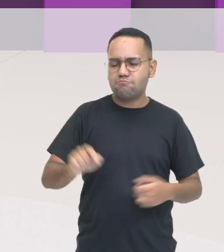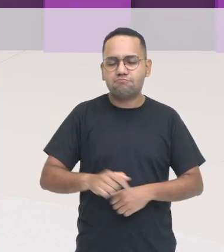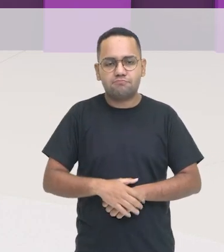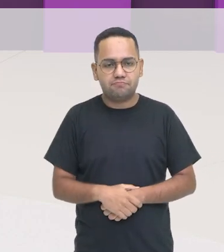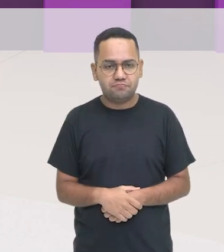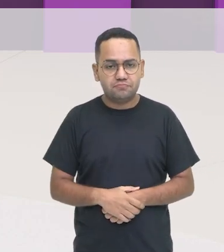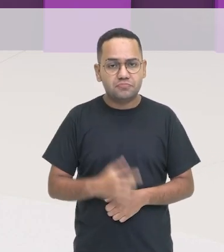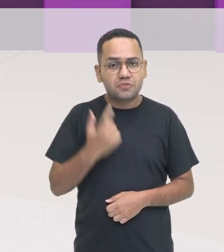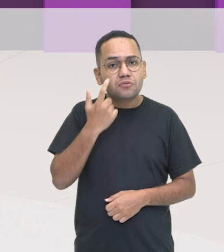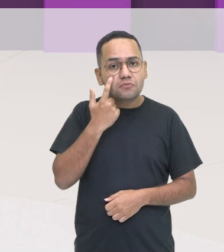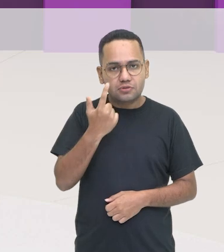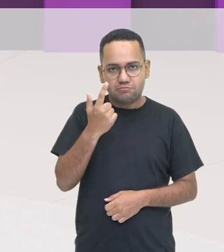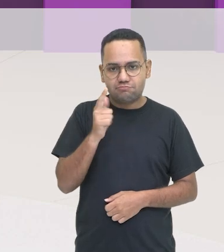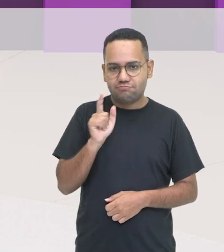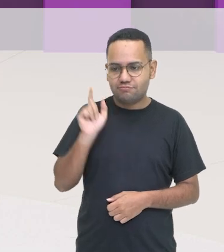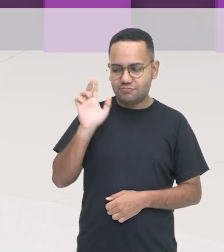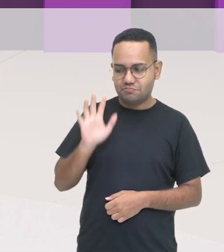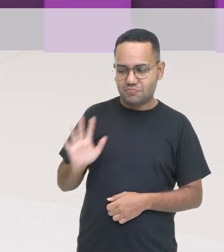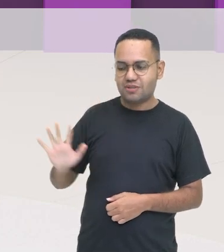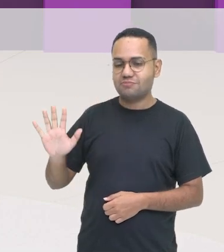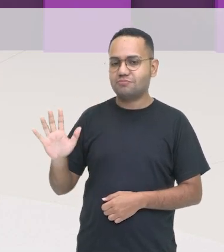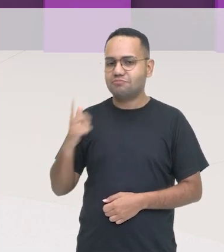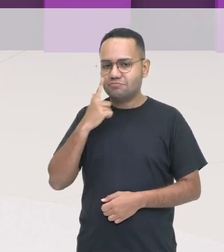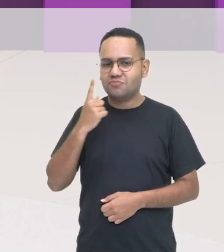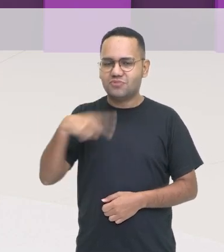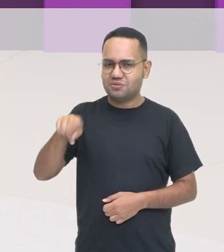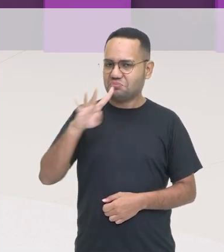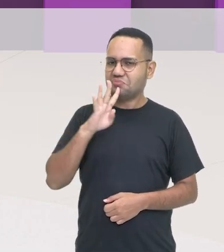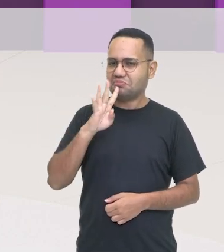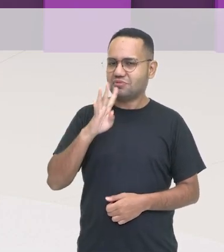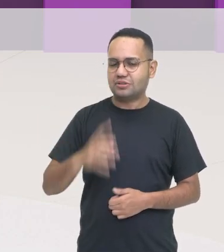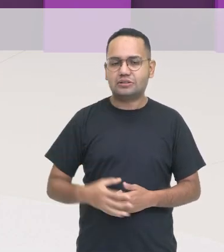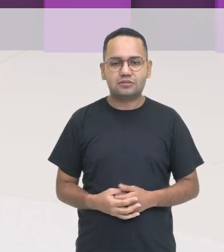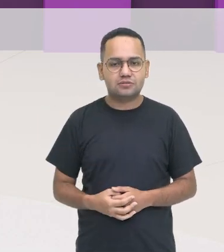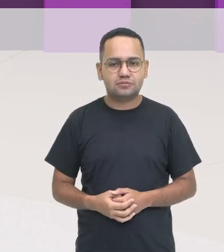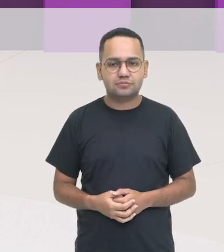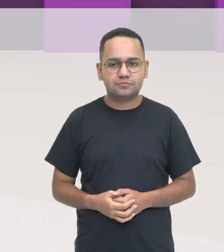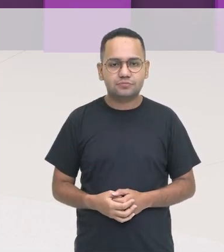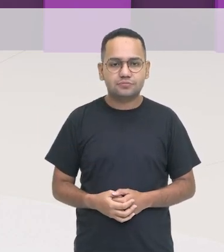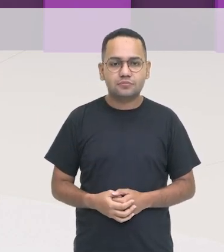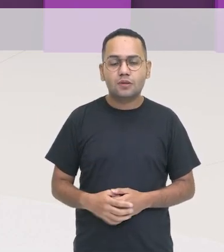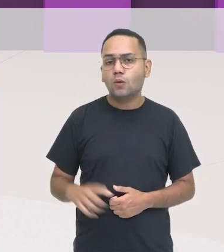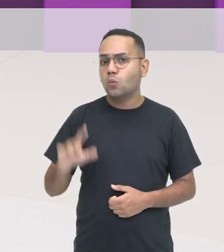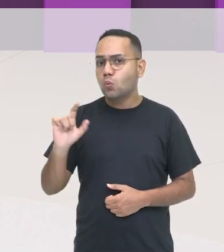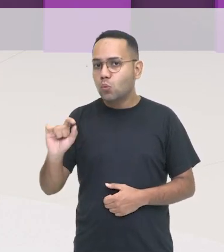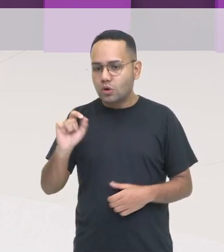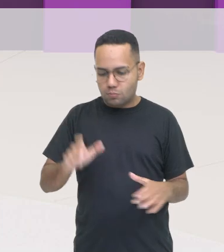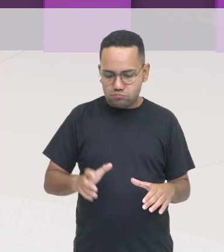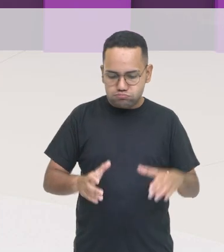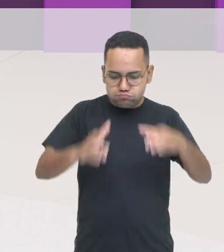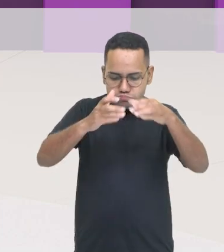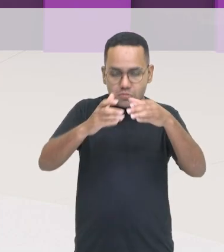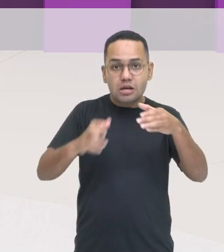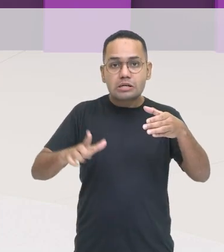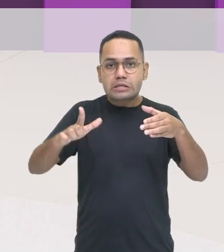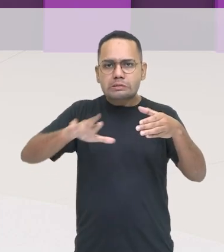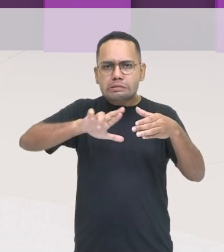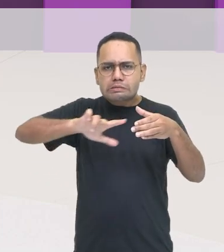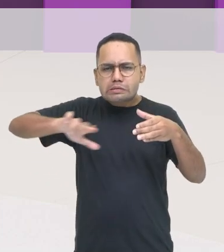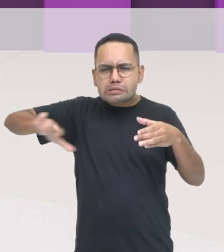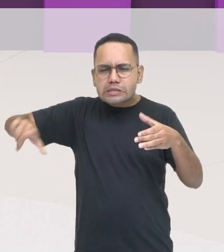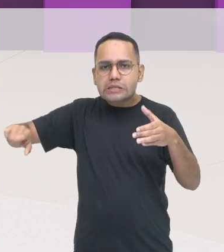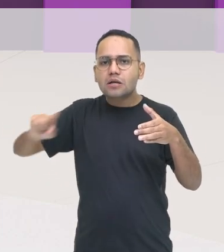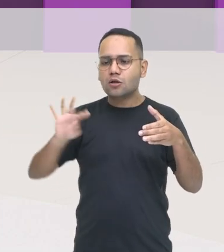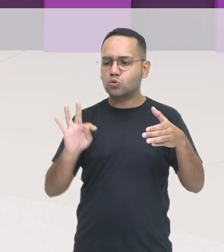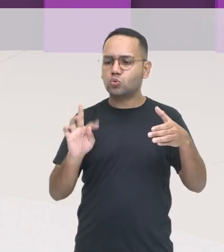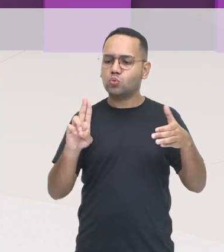nossa imagem, né? Aqui algo bem familiar para vocês, né? Vários litros aí de tucupi, bastante comum